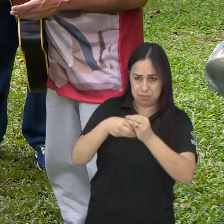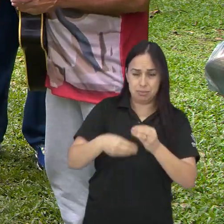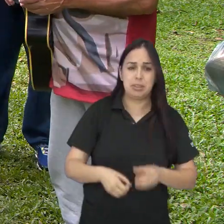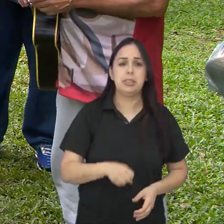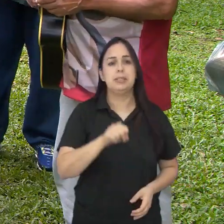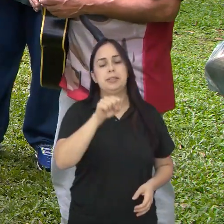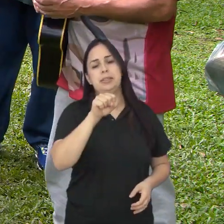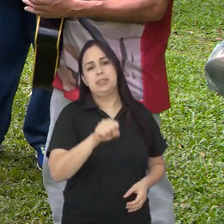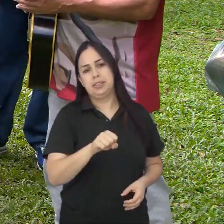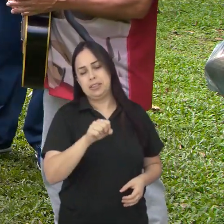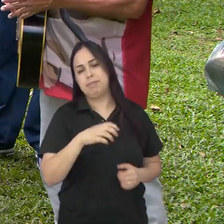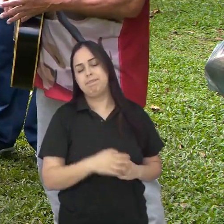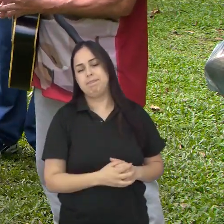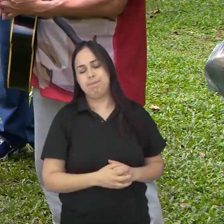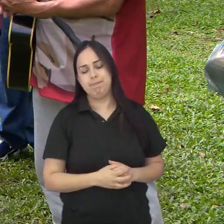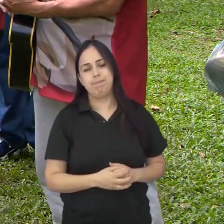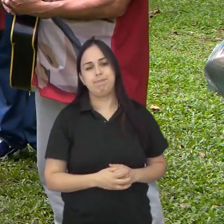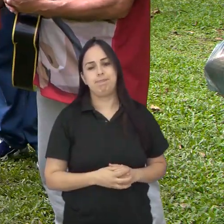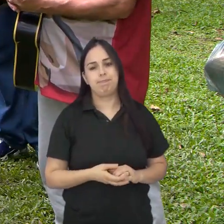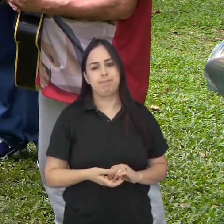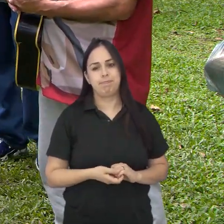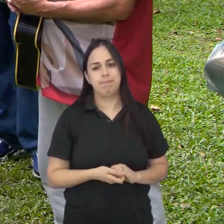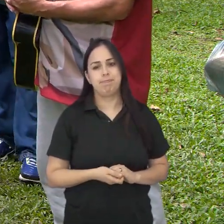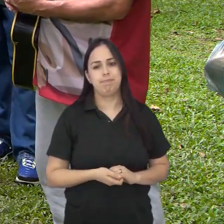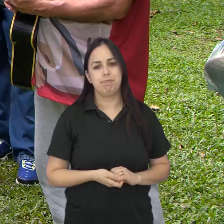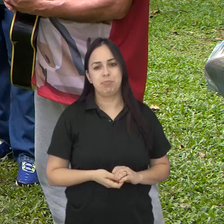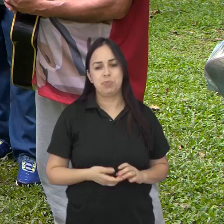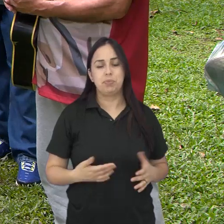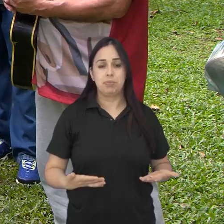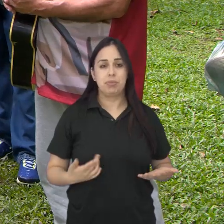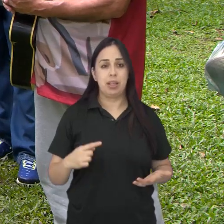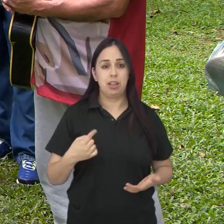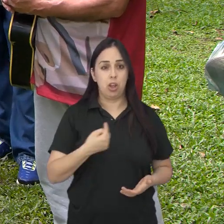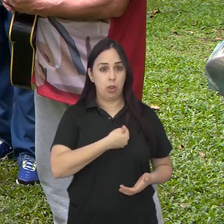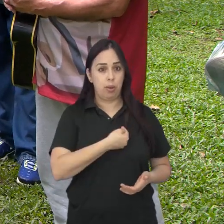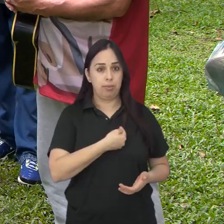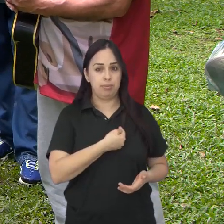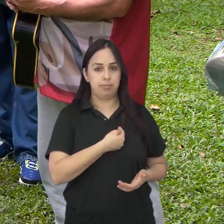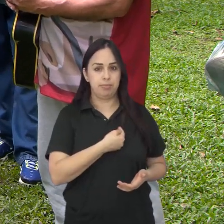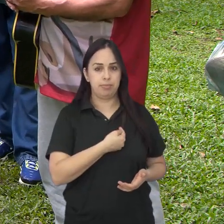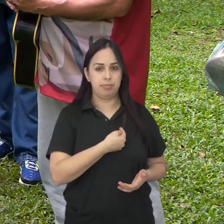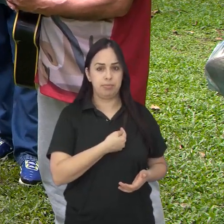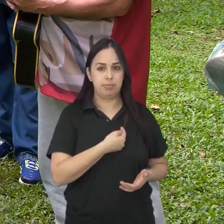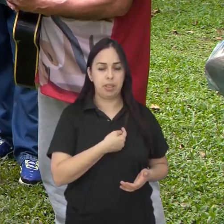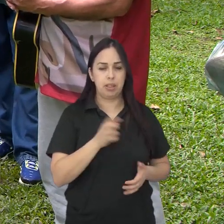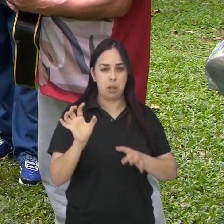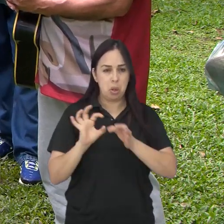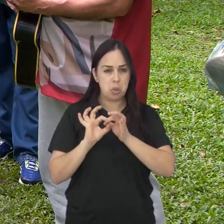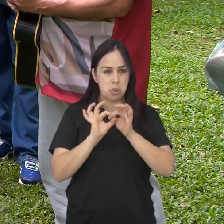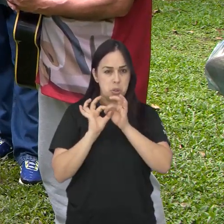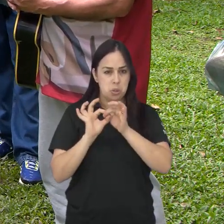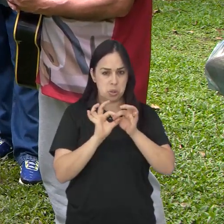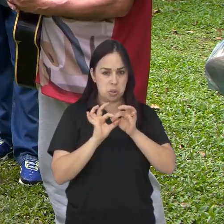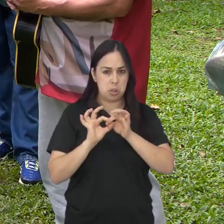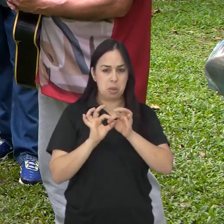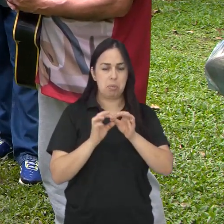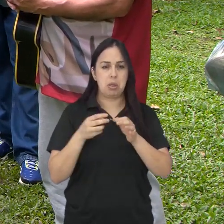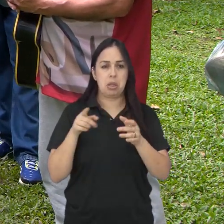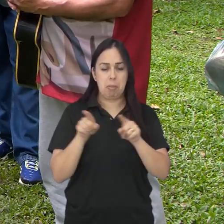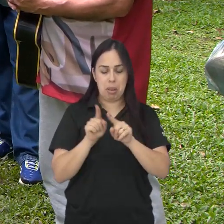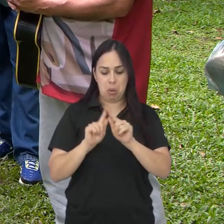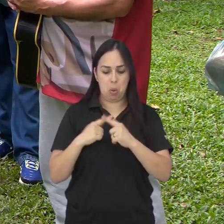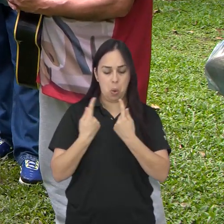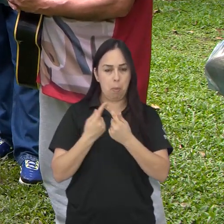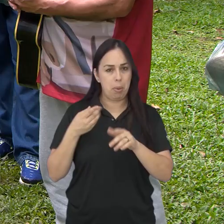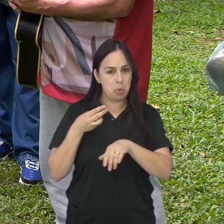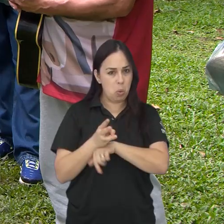Sim, fez muita falta. Porque na verdade é o seguinte, a gente procurou se manter, né, unidos aí através do grupo